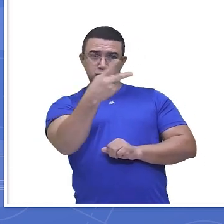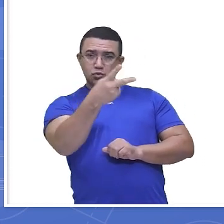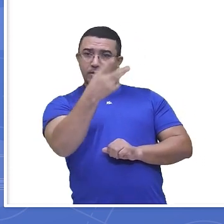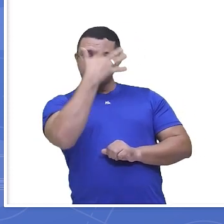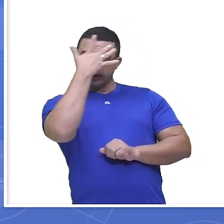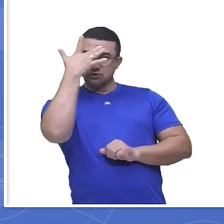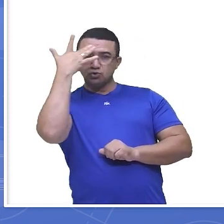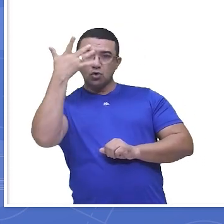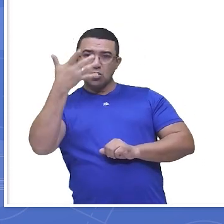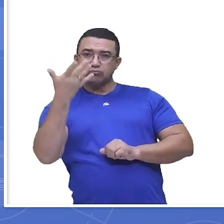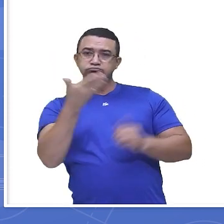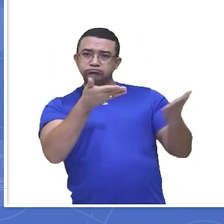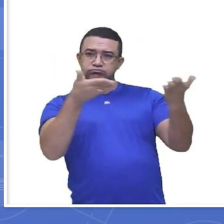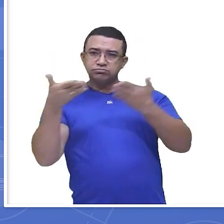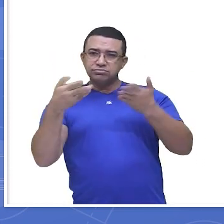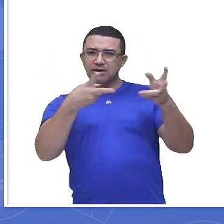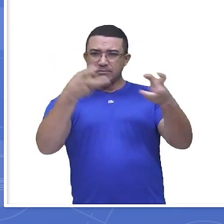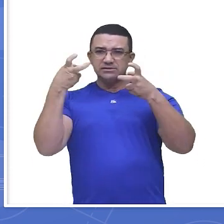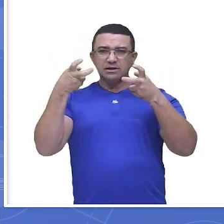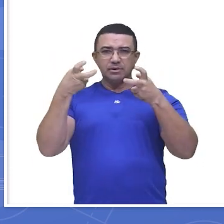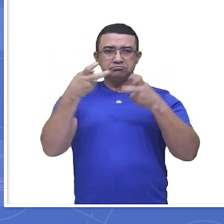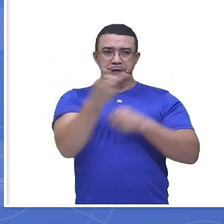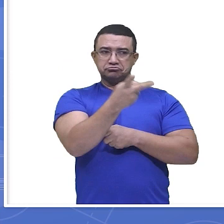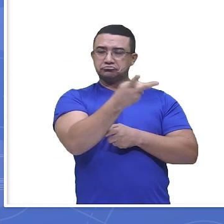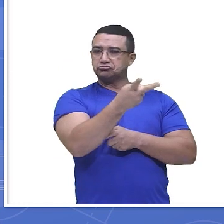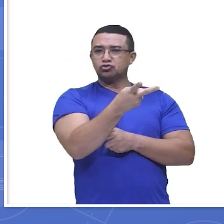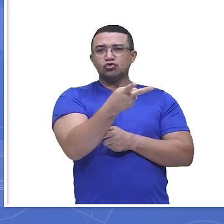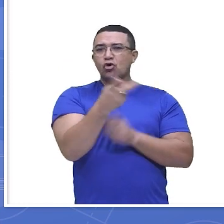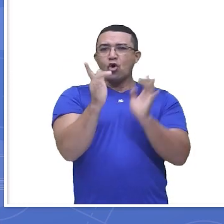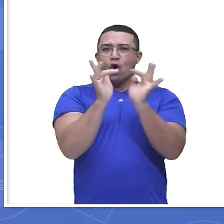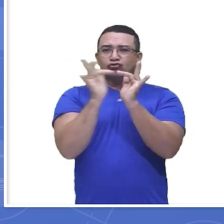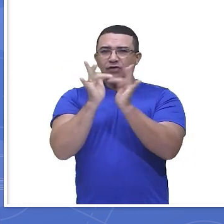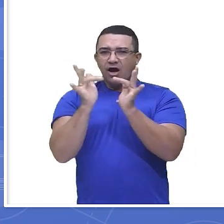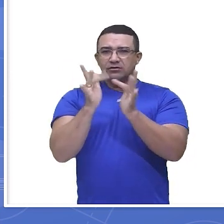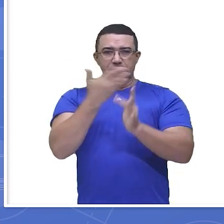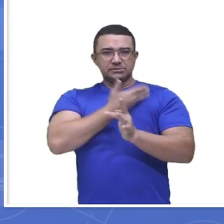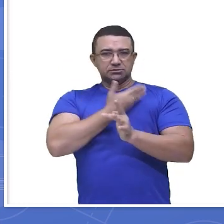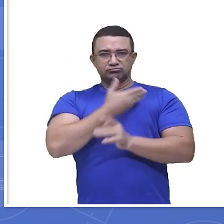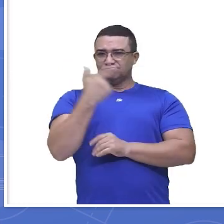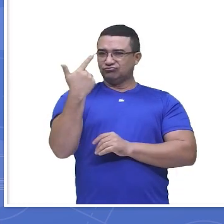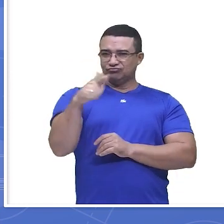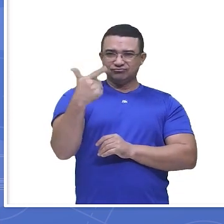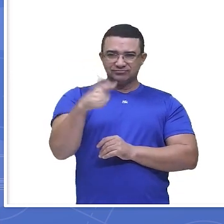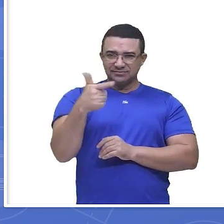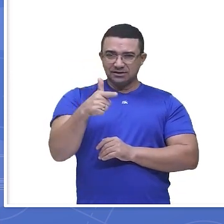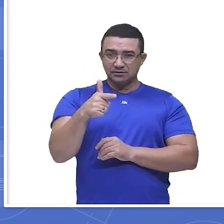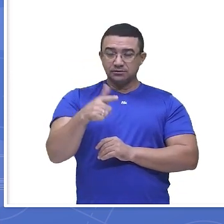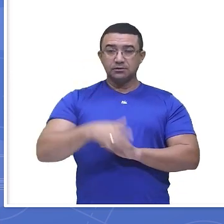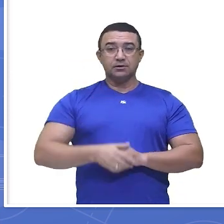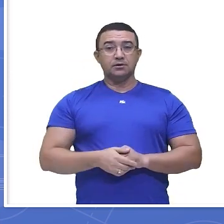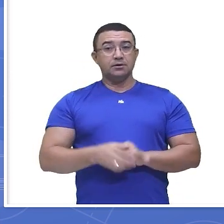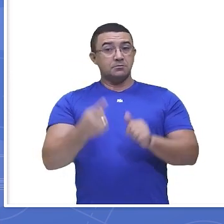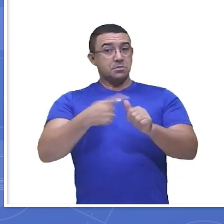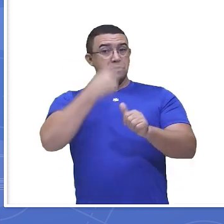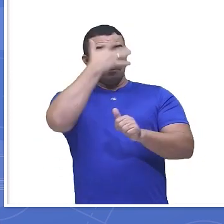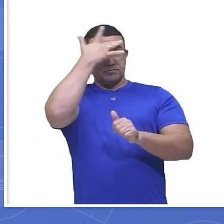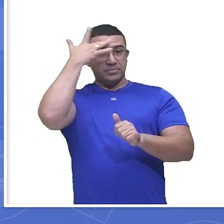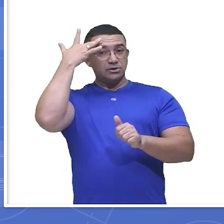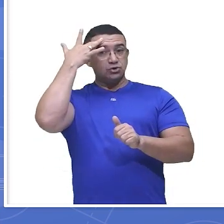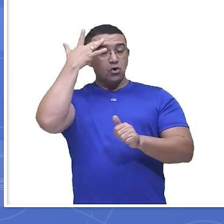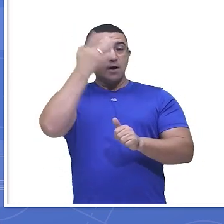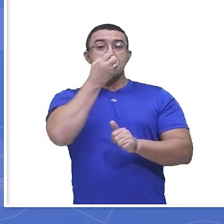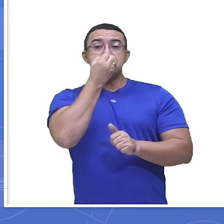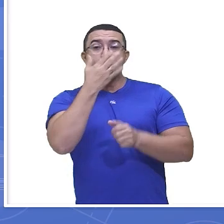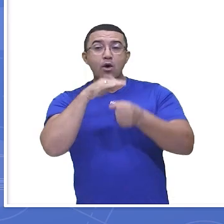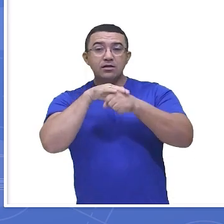apresentando, de cara já percebemos que elas não se conhecem, né? Então, a primeira se apresenta, né? Olha a saudação dela, buenas